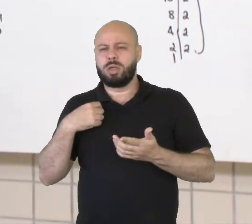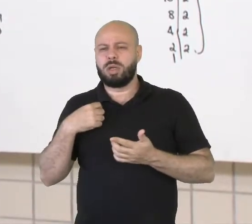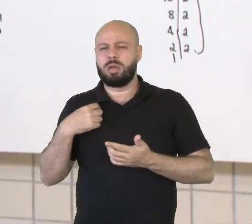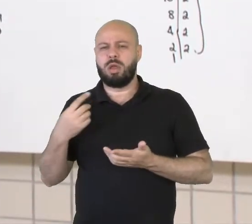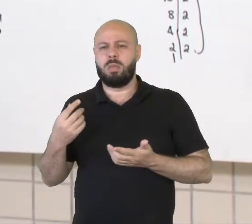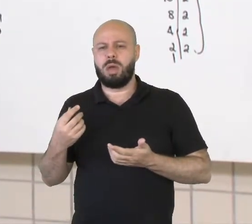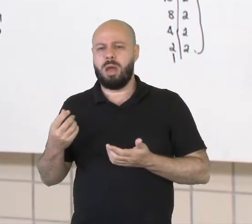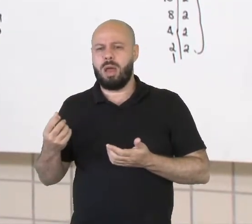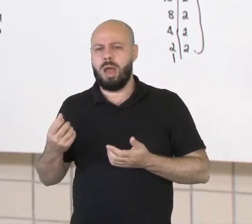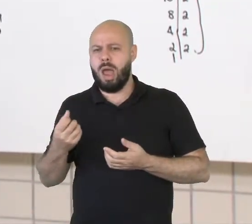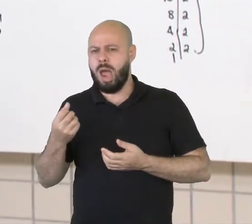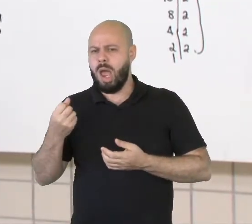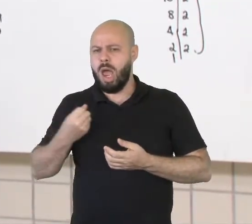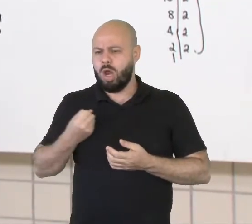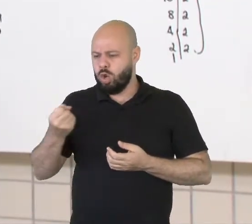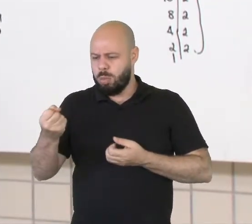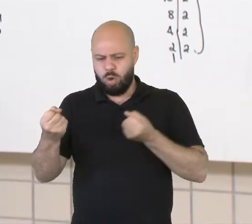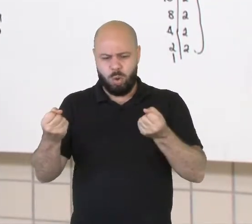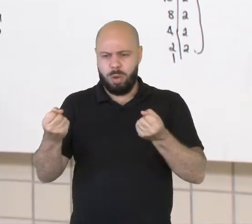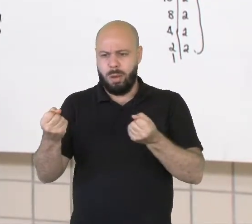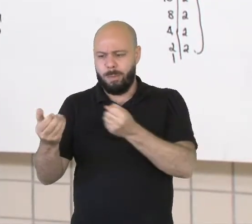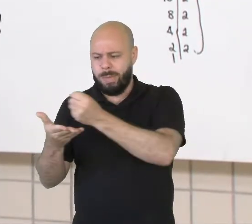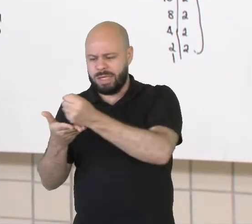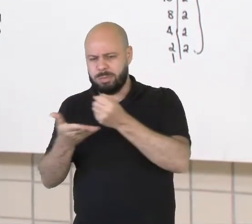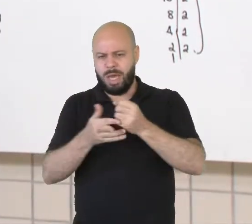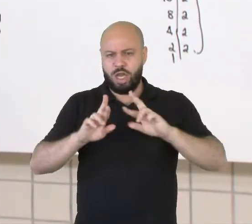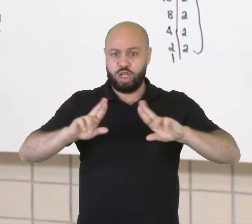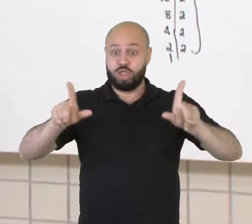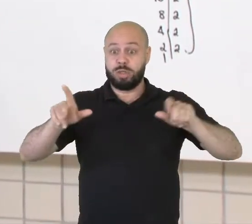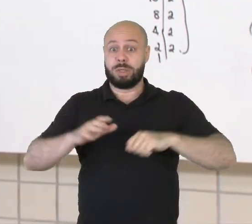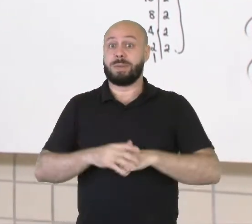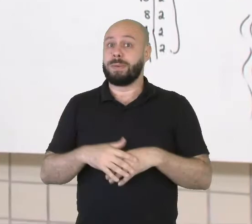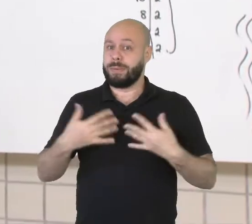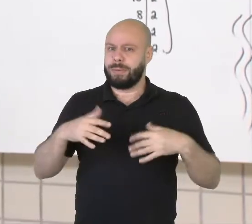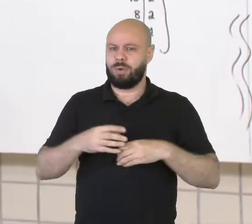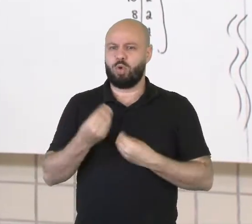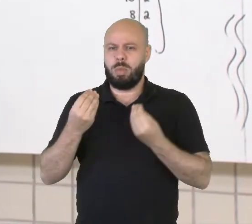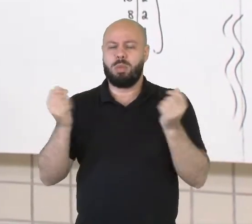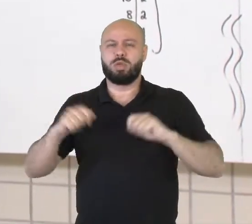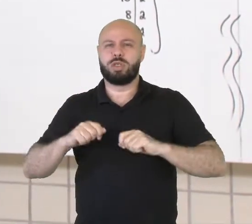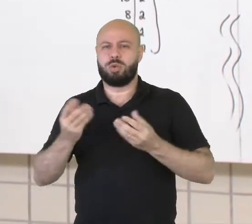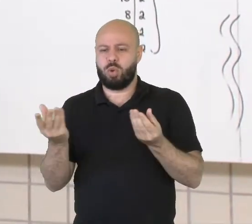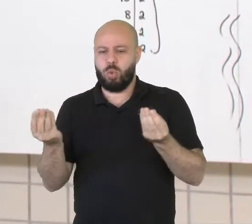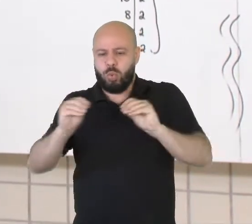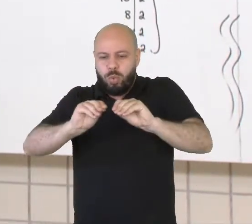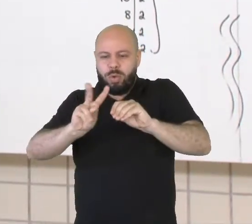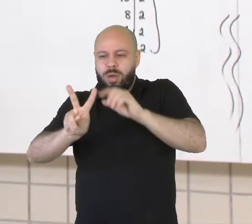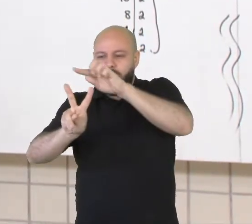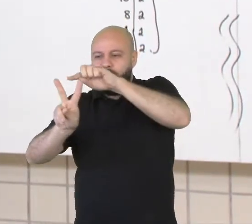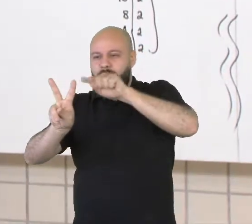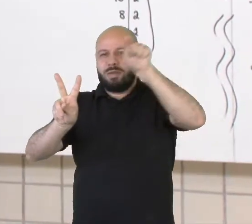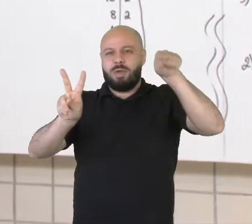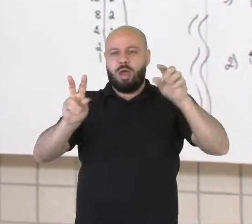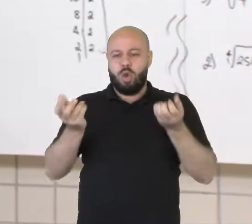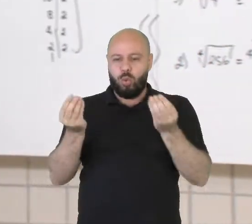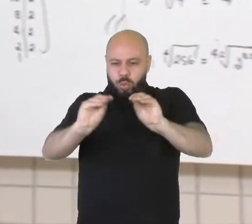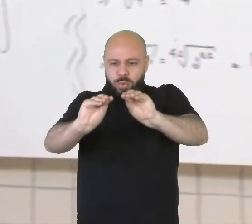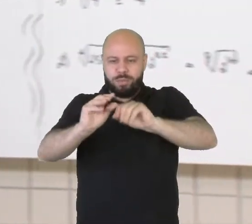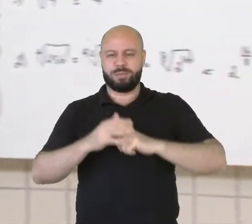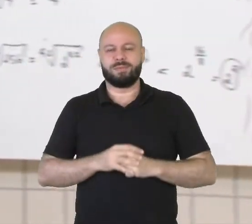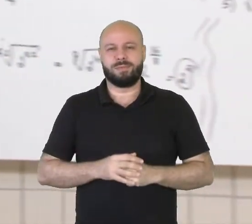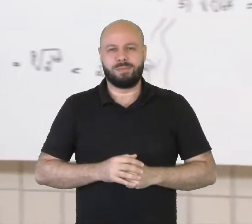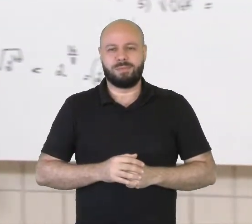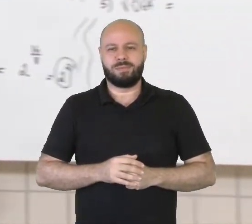bases diferentes, essa é muito utilizada. Eu posso colocar tudo dentro do mesmo radical. Vamos ver um exemplo disso?